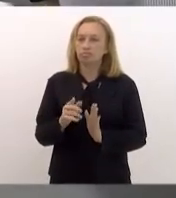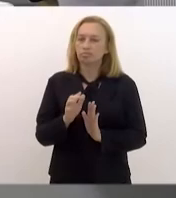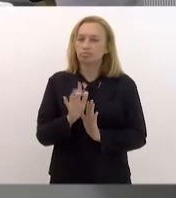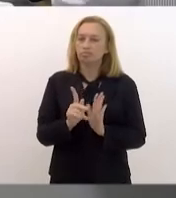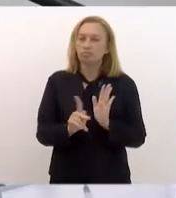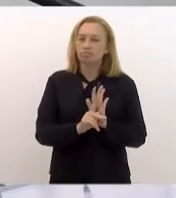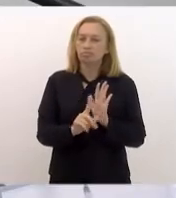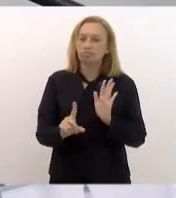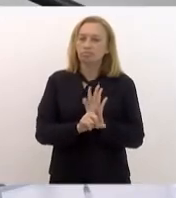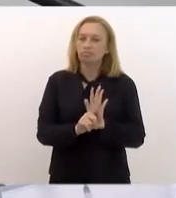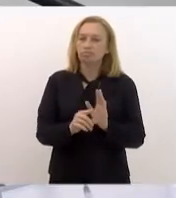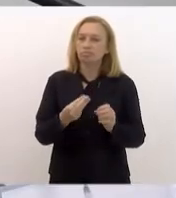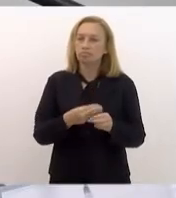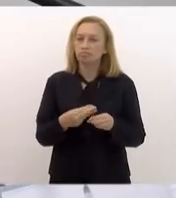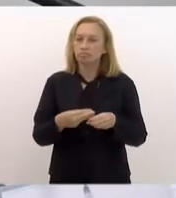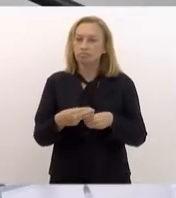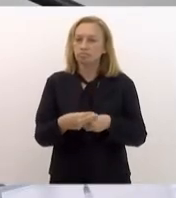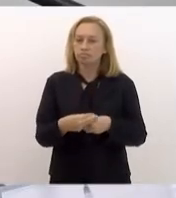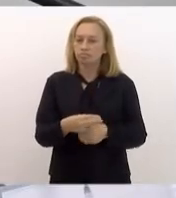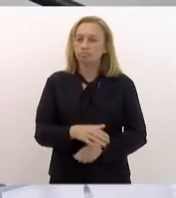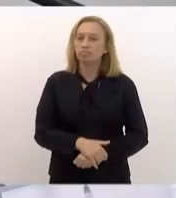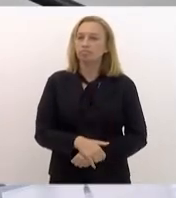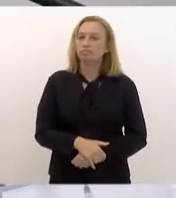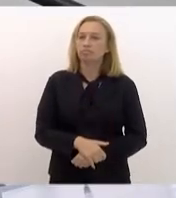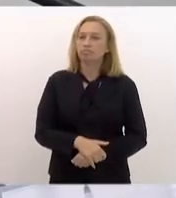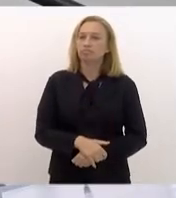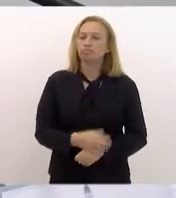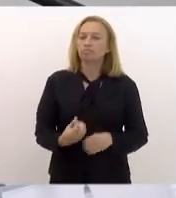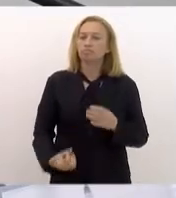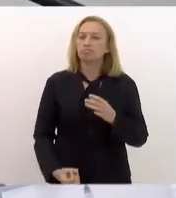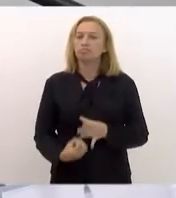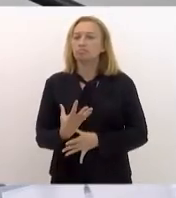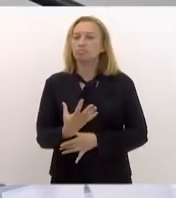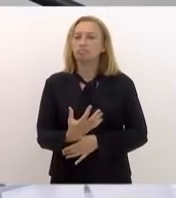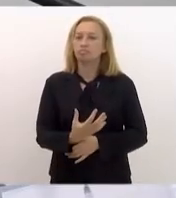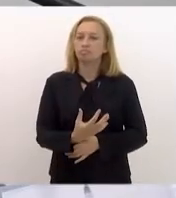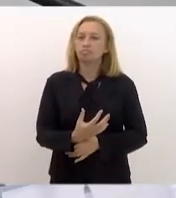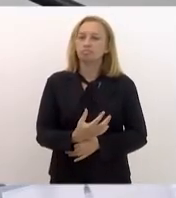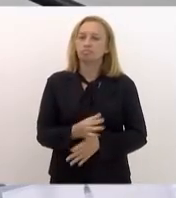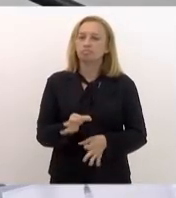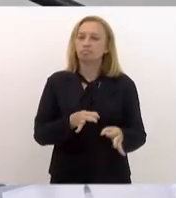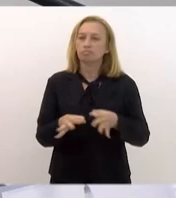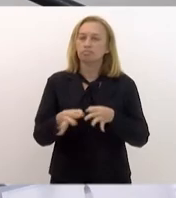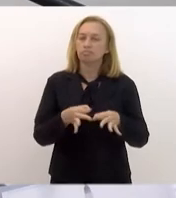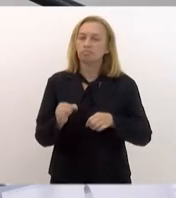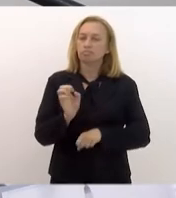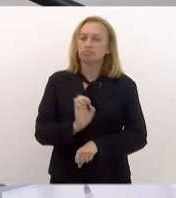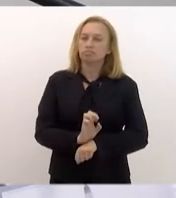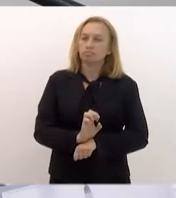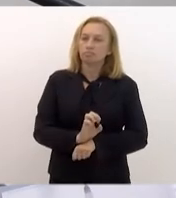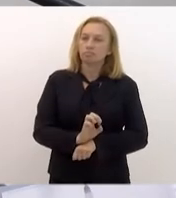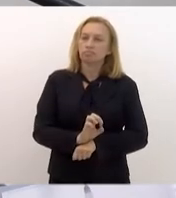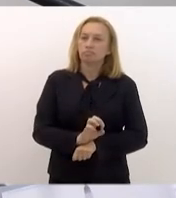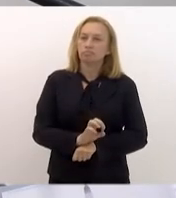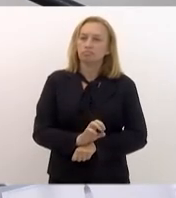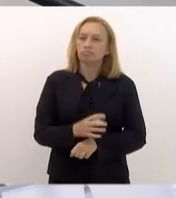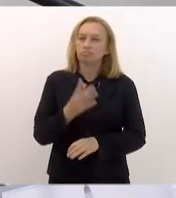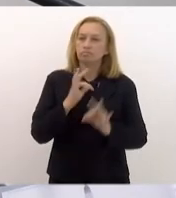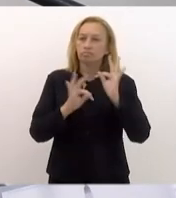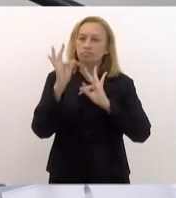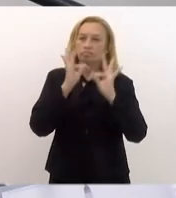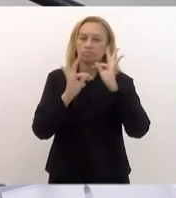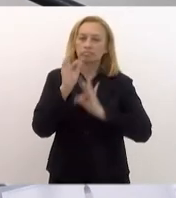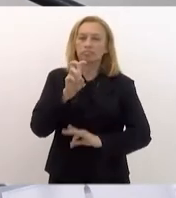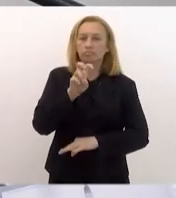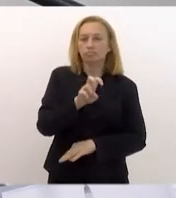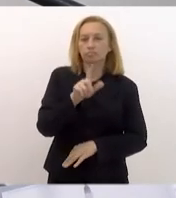de lei para os municípios, para a implantação, para preparar o Estado para a implantação da tecnologia